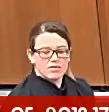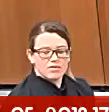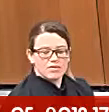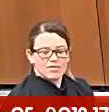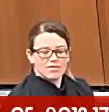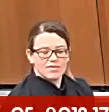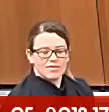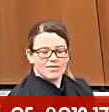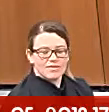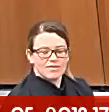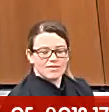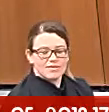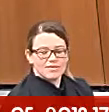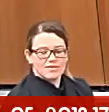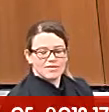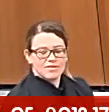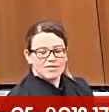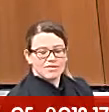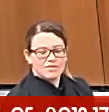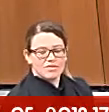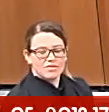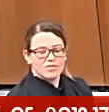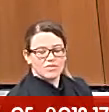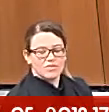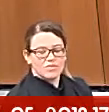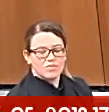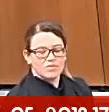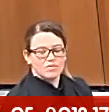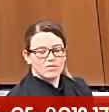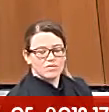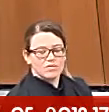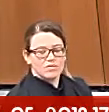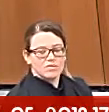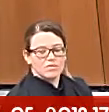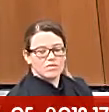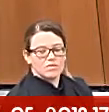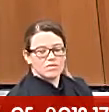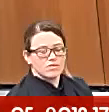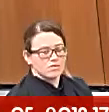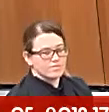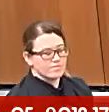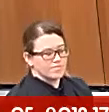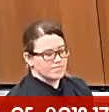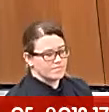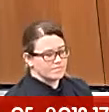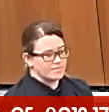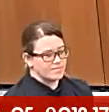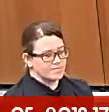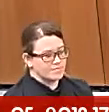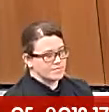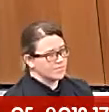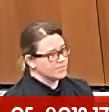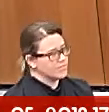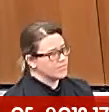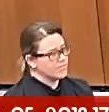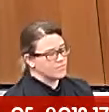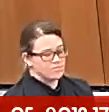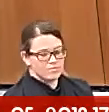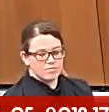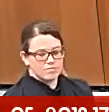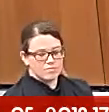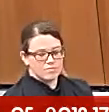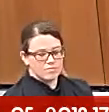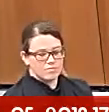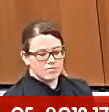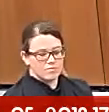Júnior. É um pouquinho grande mesmo. Pois não. Eu sou, no caso, o irmão do Samuel e filho da Ana. É até um